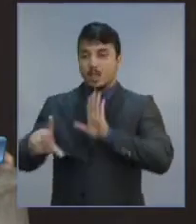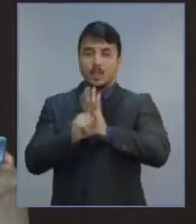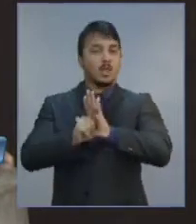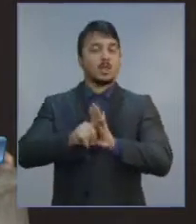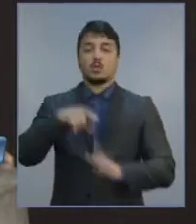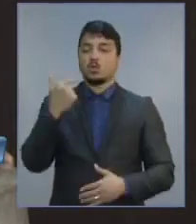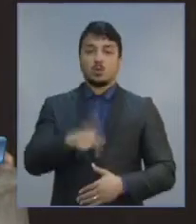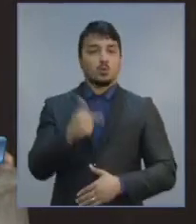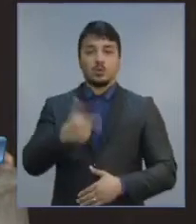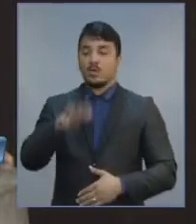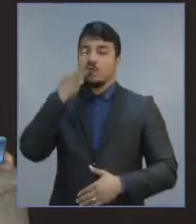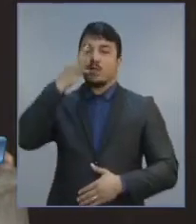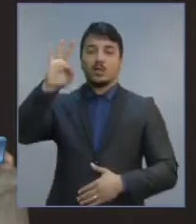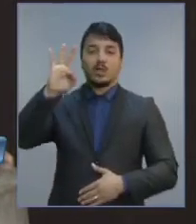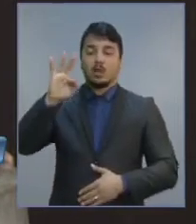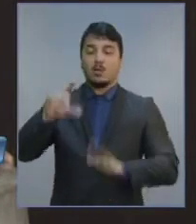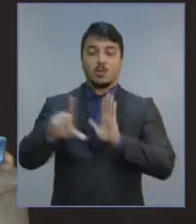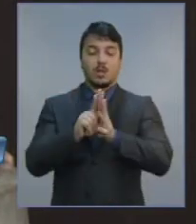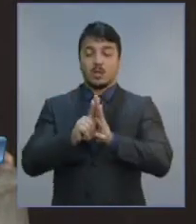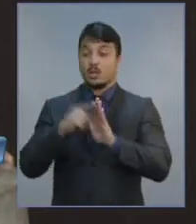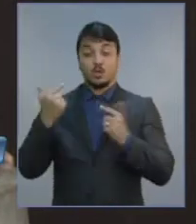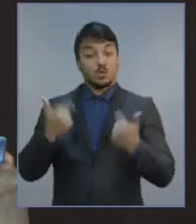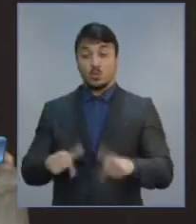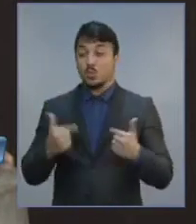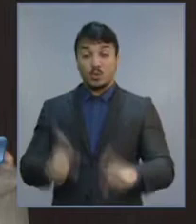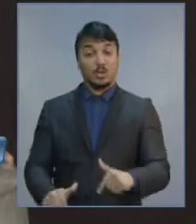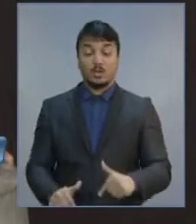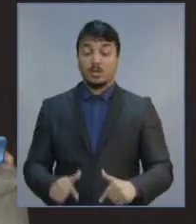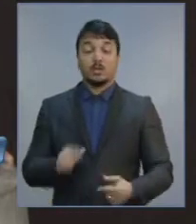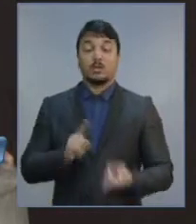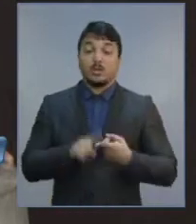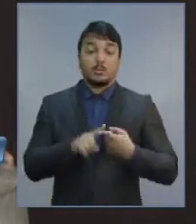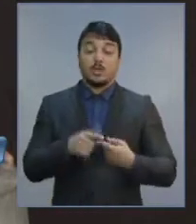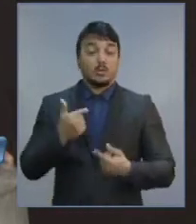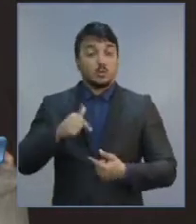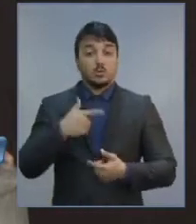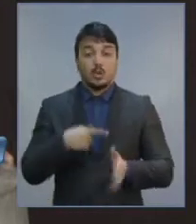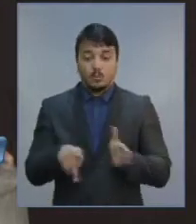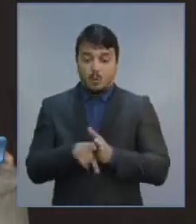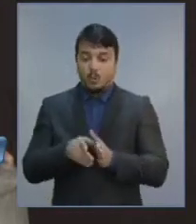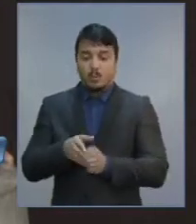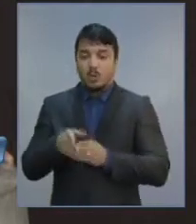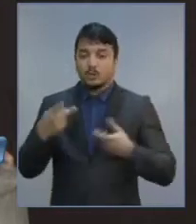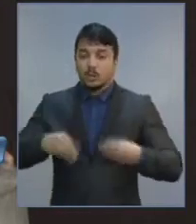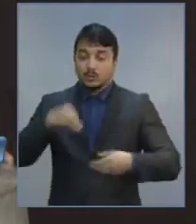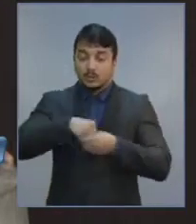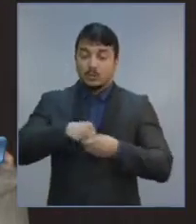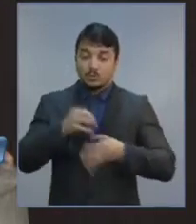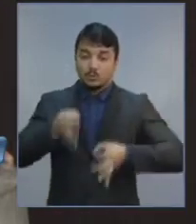em lei federal, muito menos na ordem judicial.